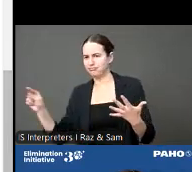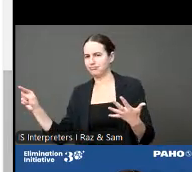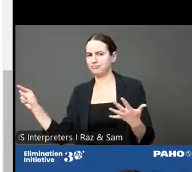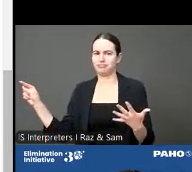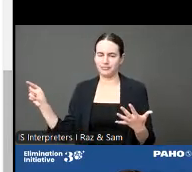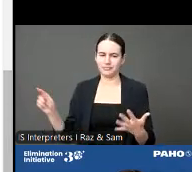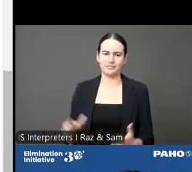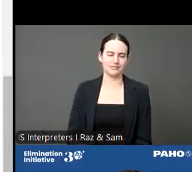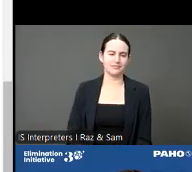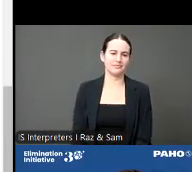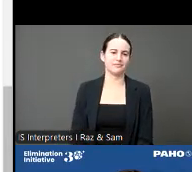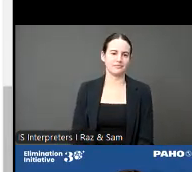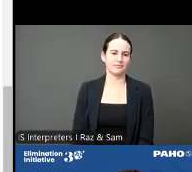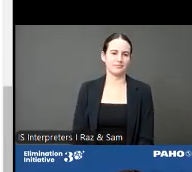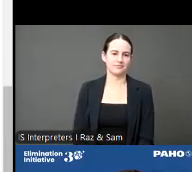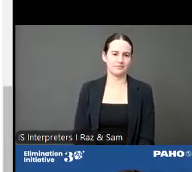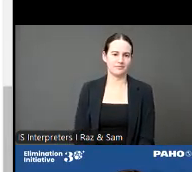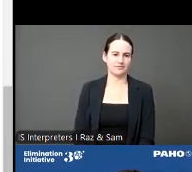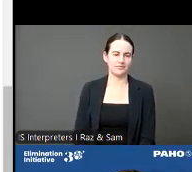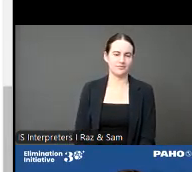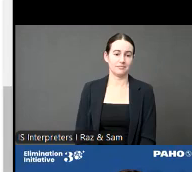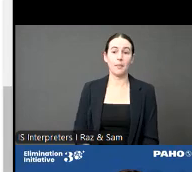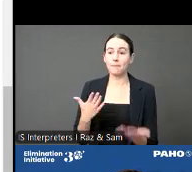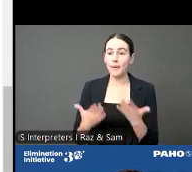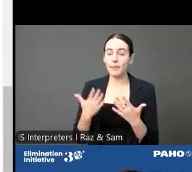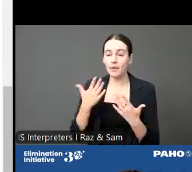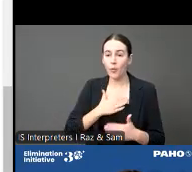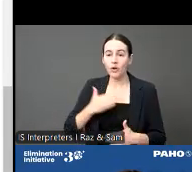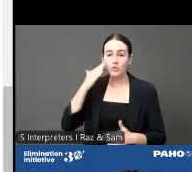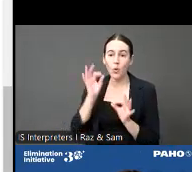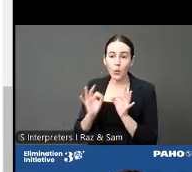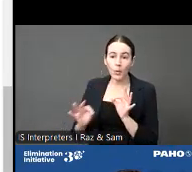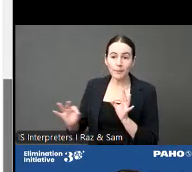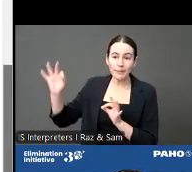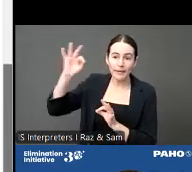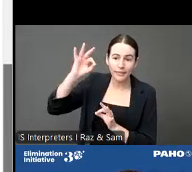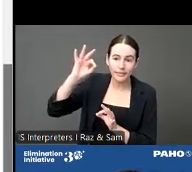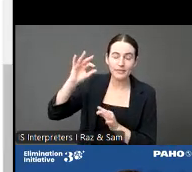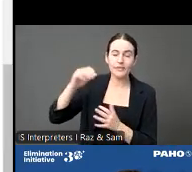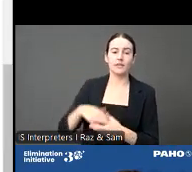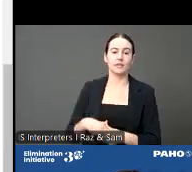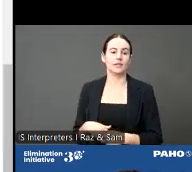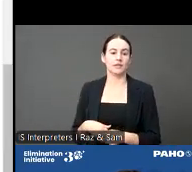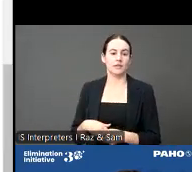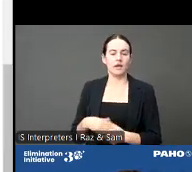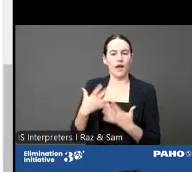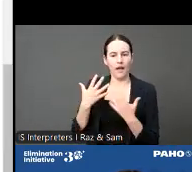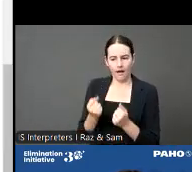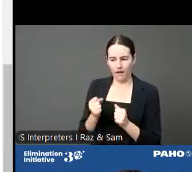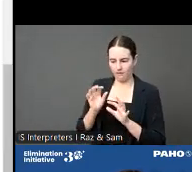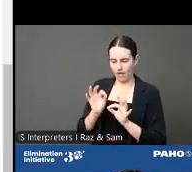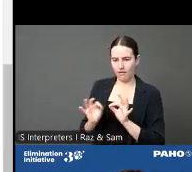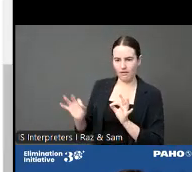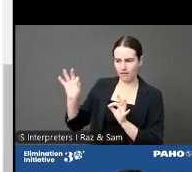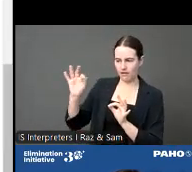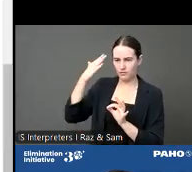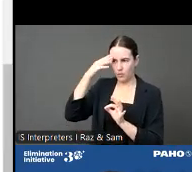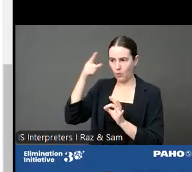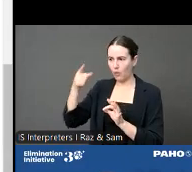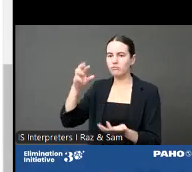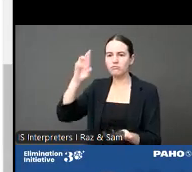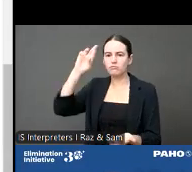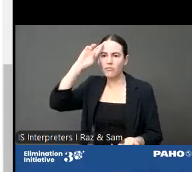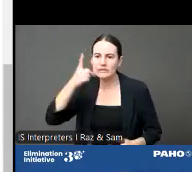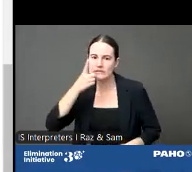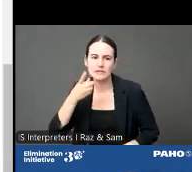exemplo, o que está ocorrendo nos países do Caribe. E aqui vemos o mapa, quais são as doenças que ainda não conseguiram alcançar a meta